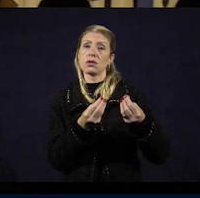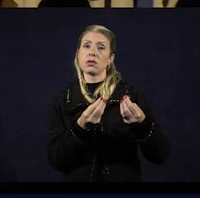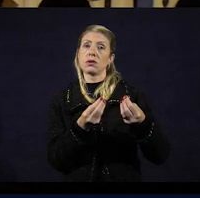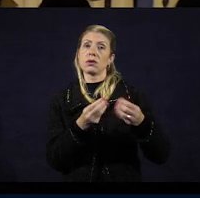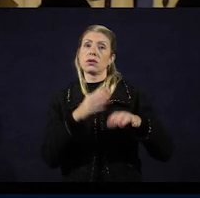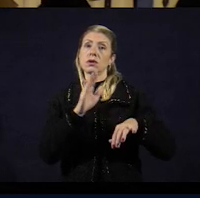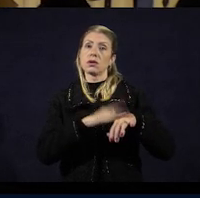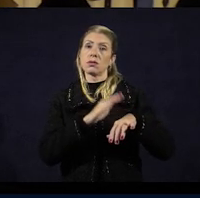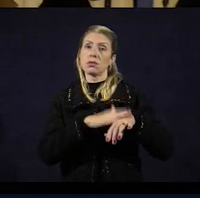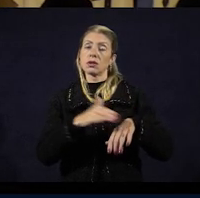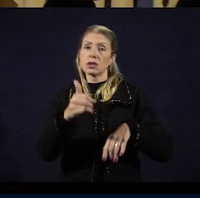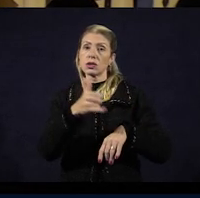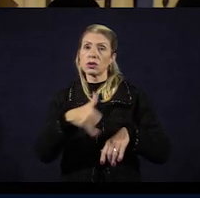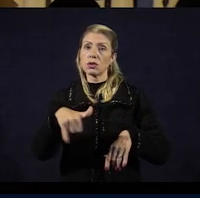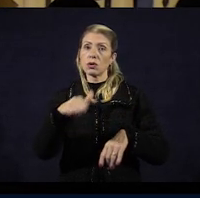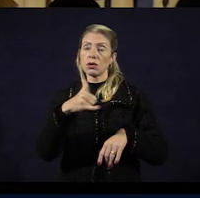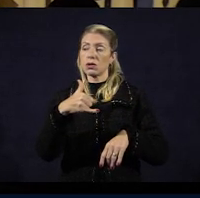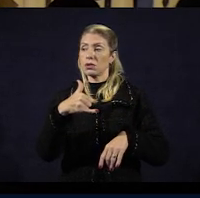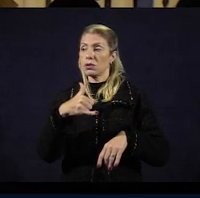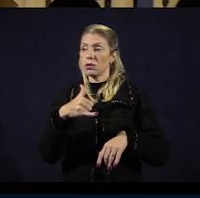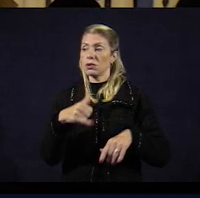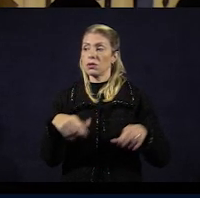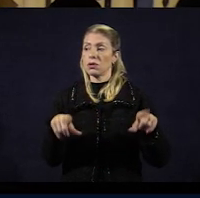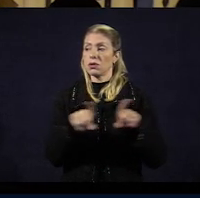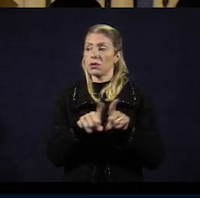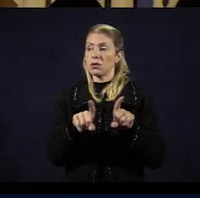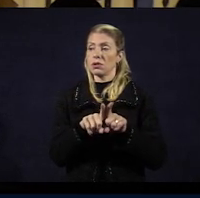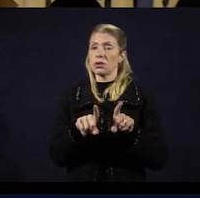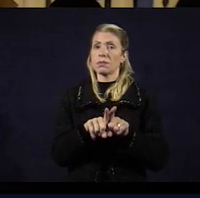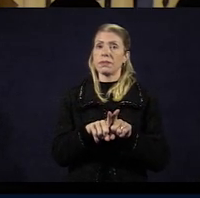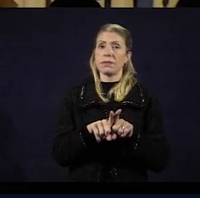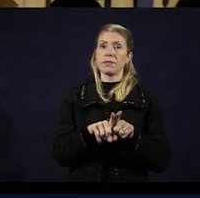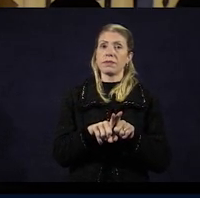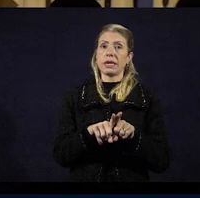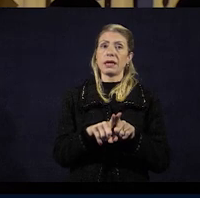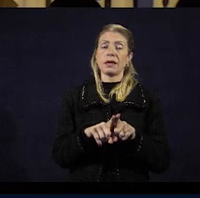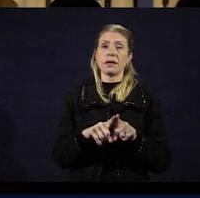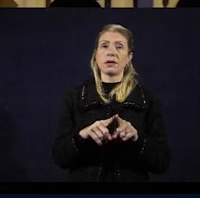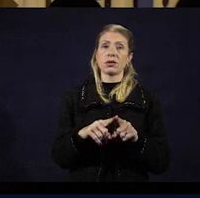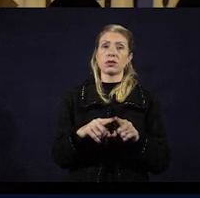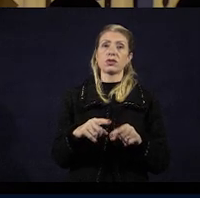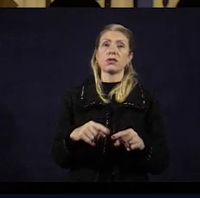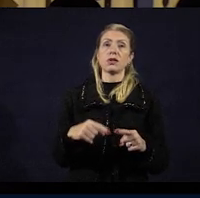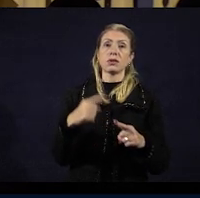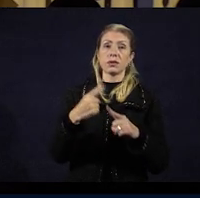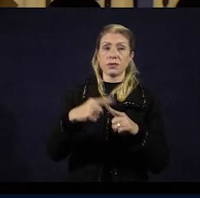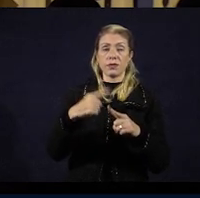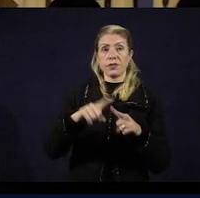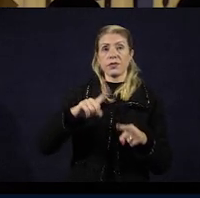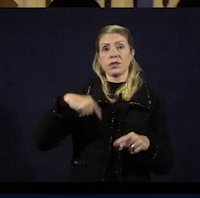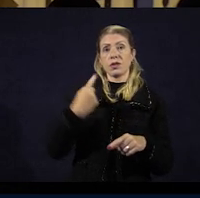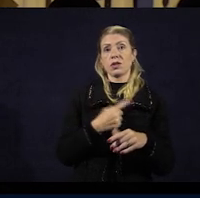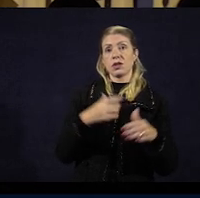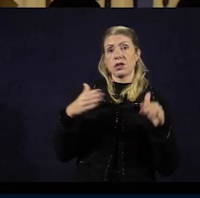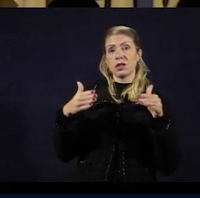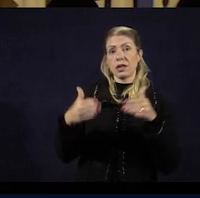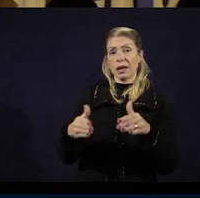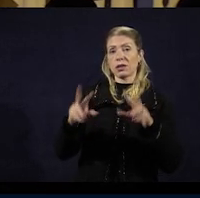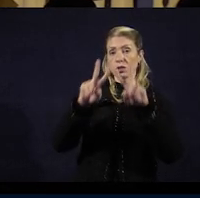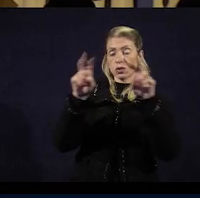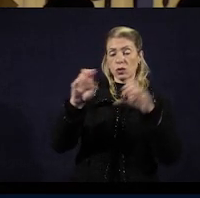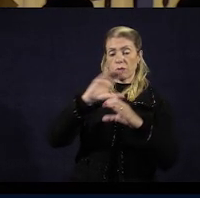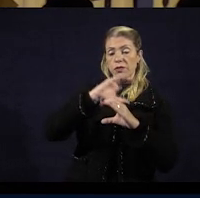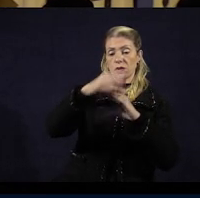produzir o boi o processo natural de produção emite e gás de efeito estufa